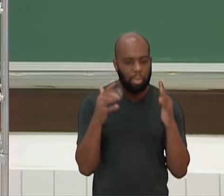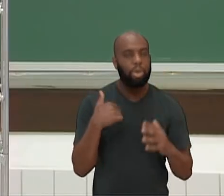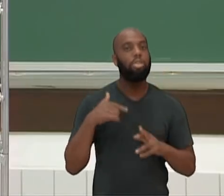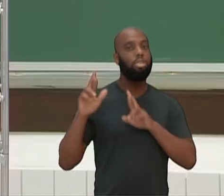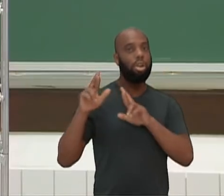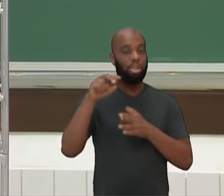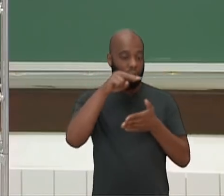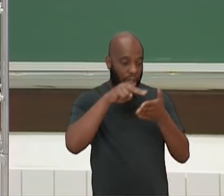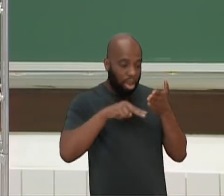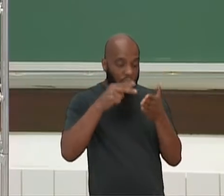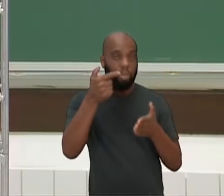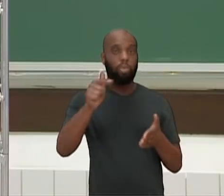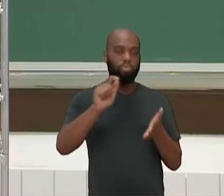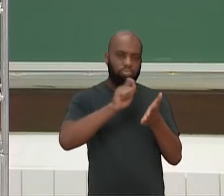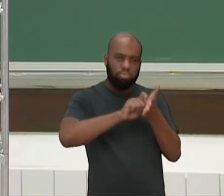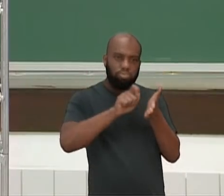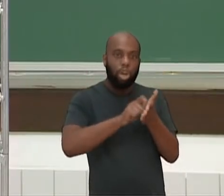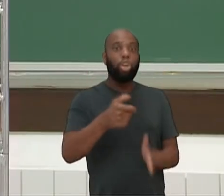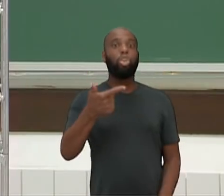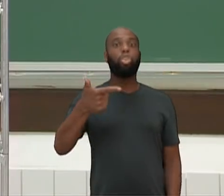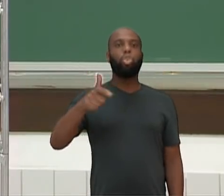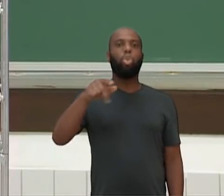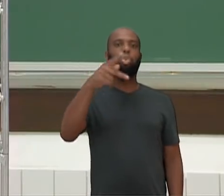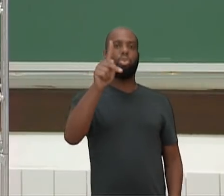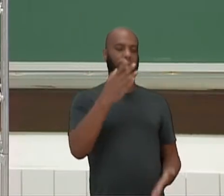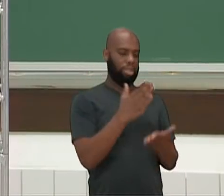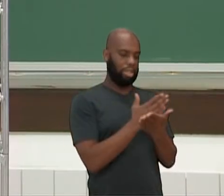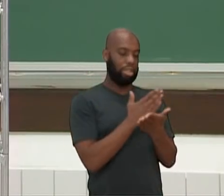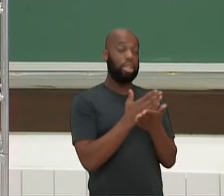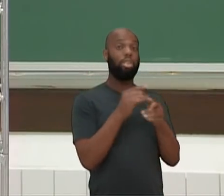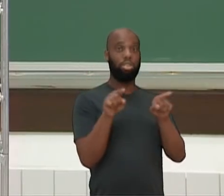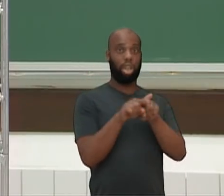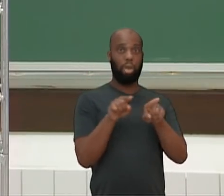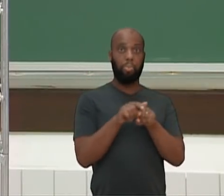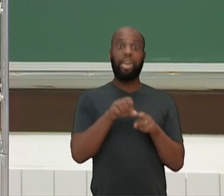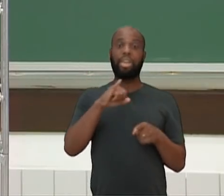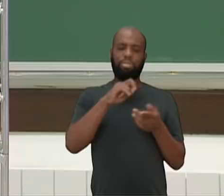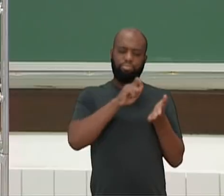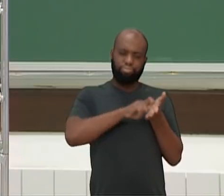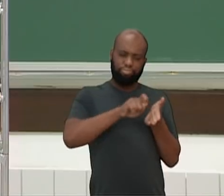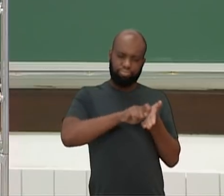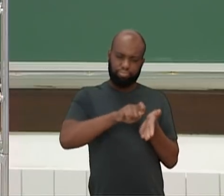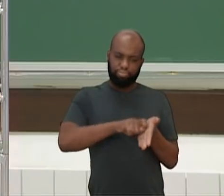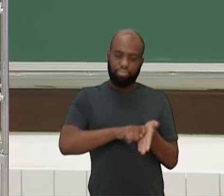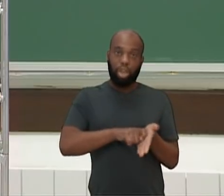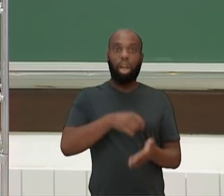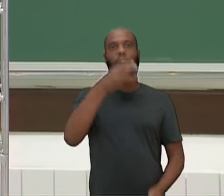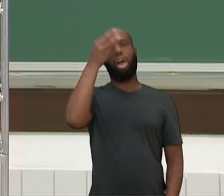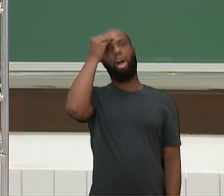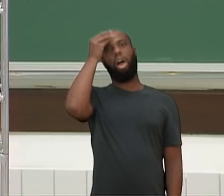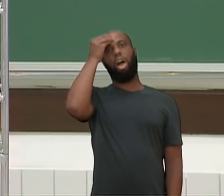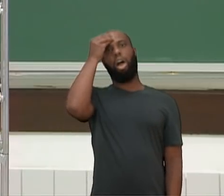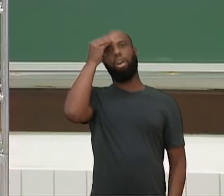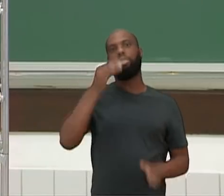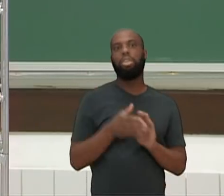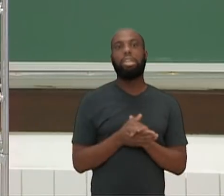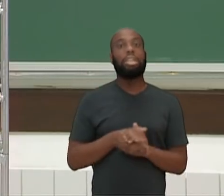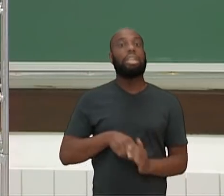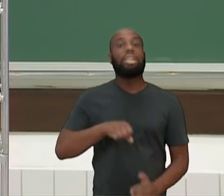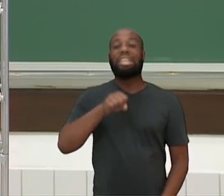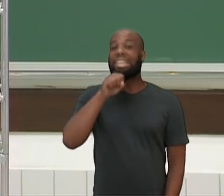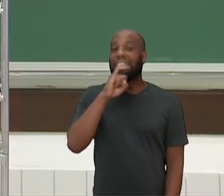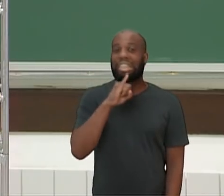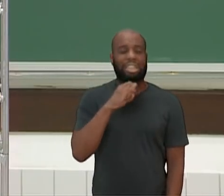relido, reescrito no seu caderno. Então, quanto mais você escreve, mais vai ficar gravado na sua memória. Para quem